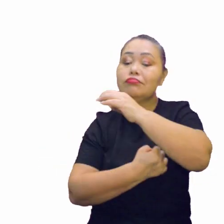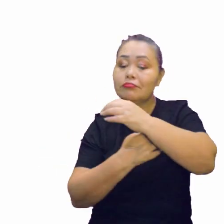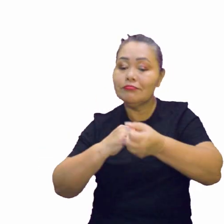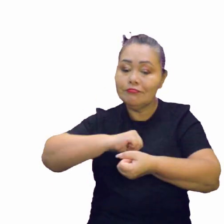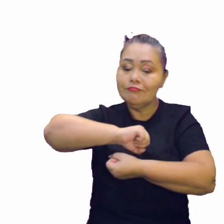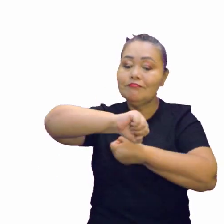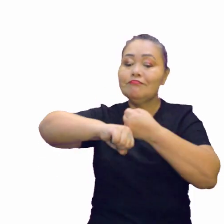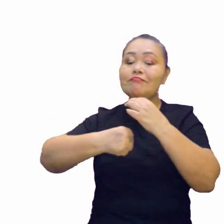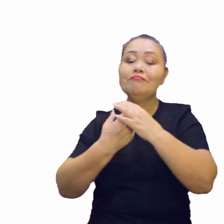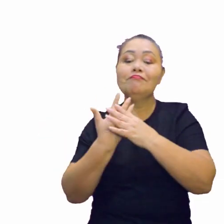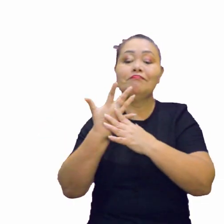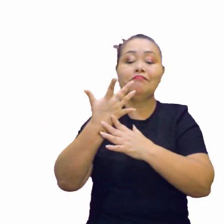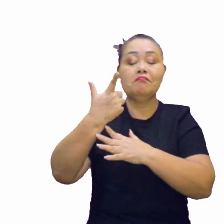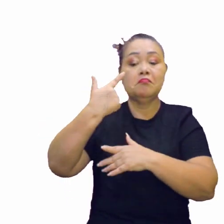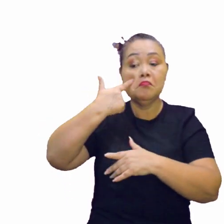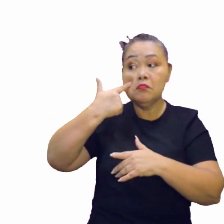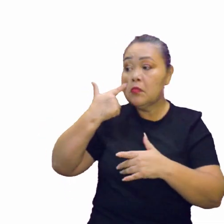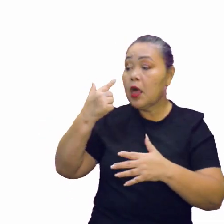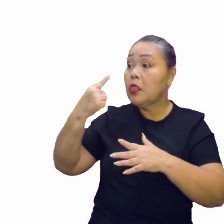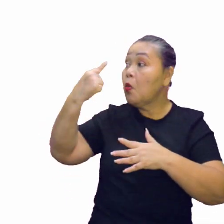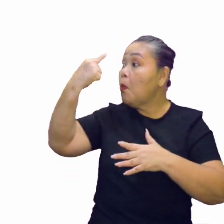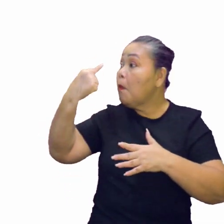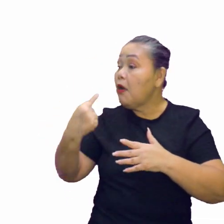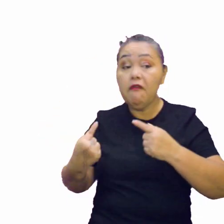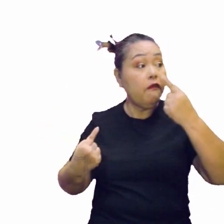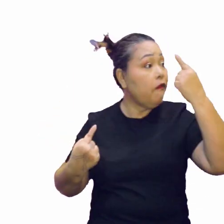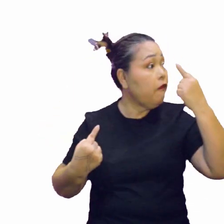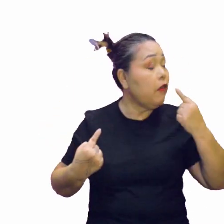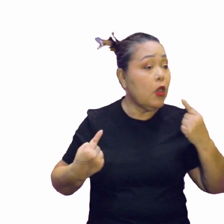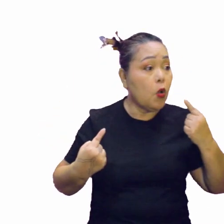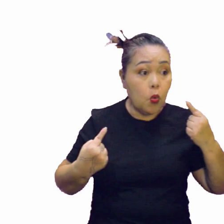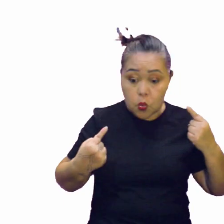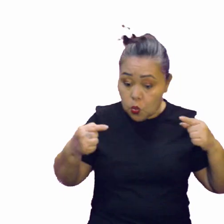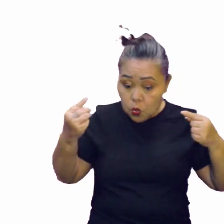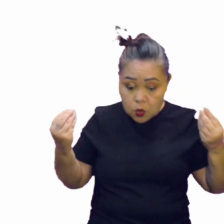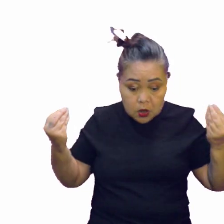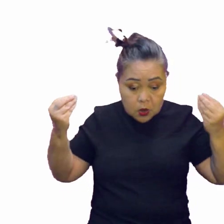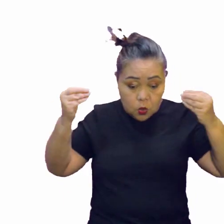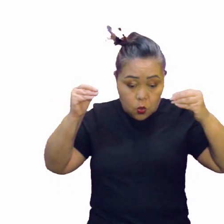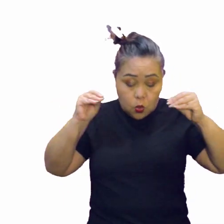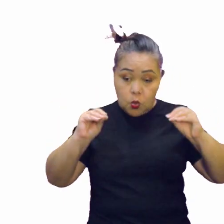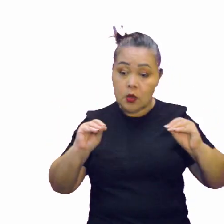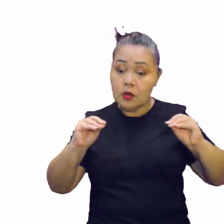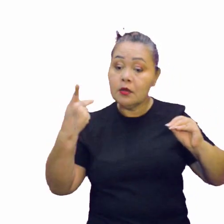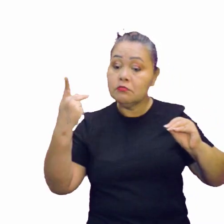perfil do ambiente no qual a sua propriedade